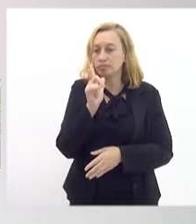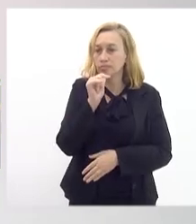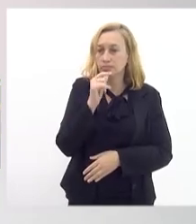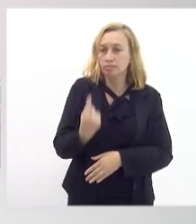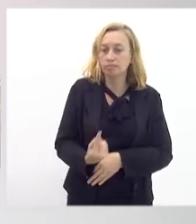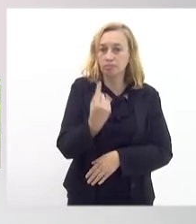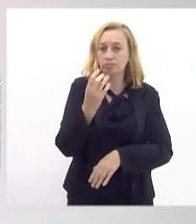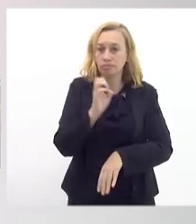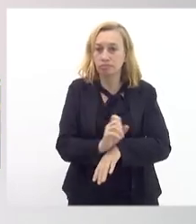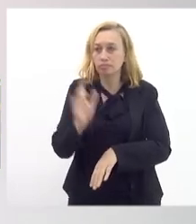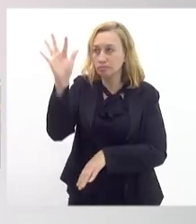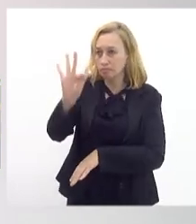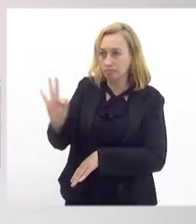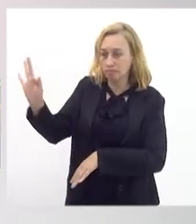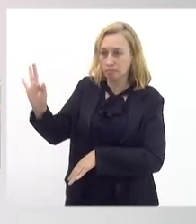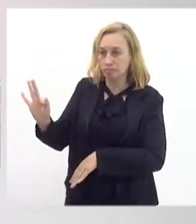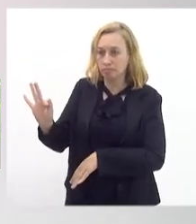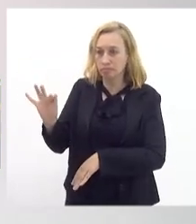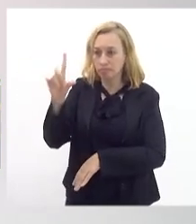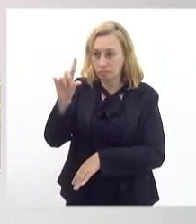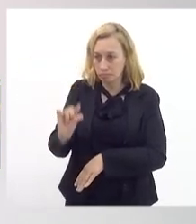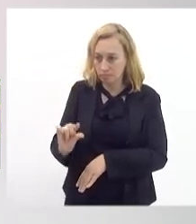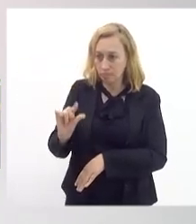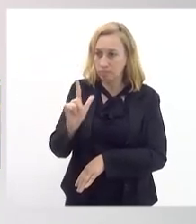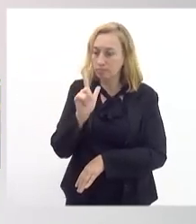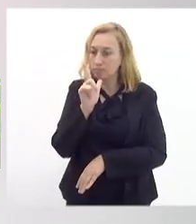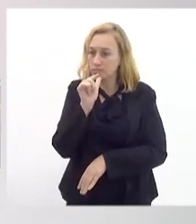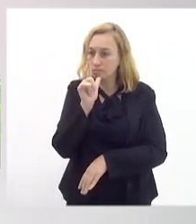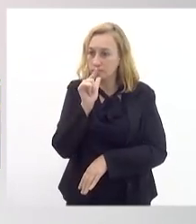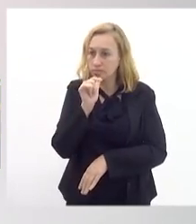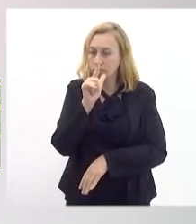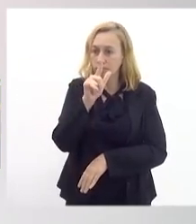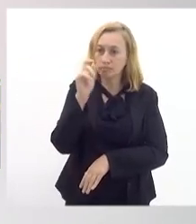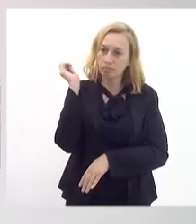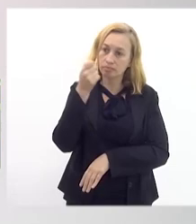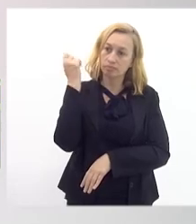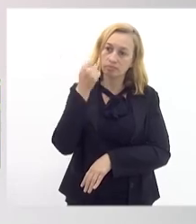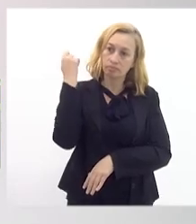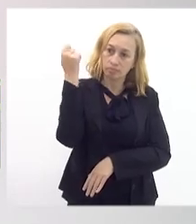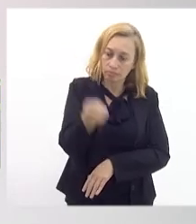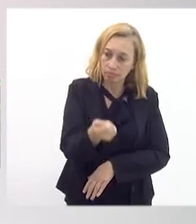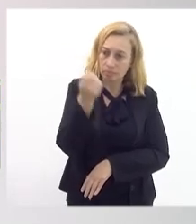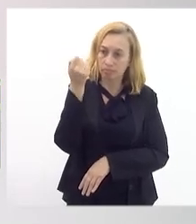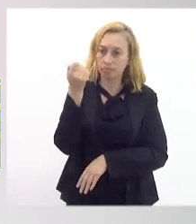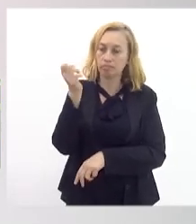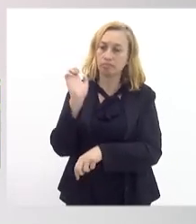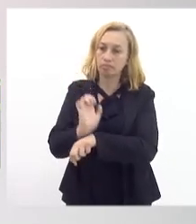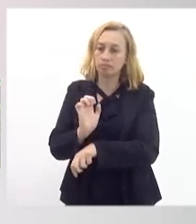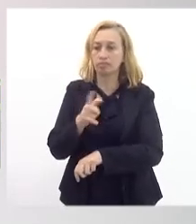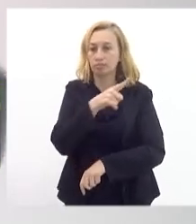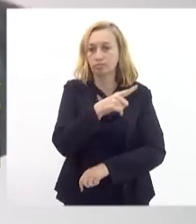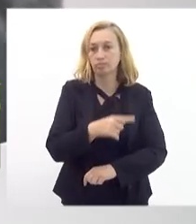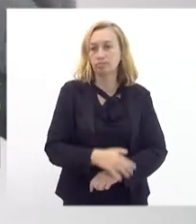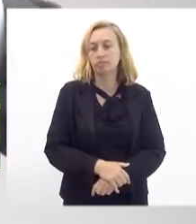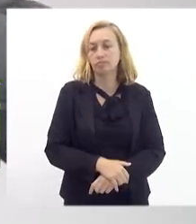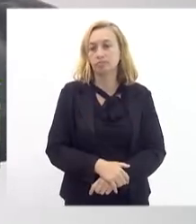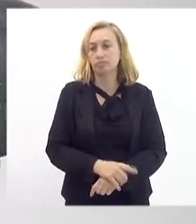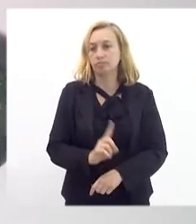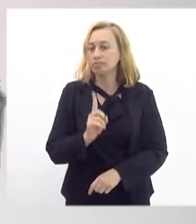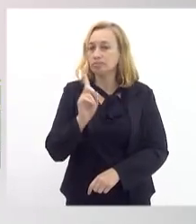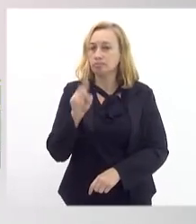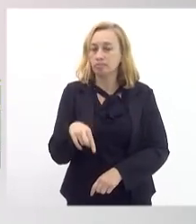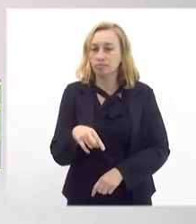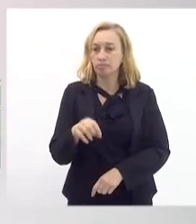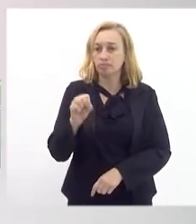Federação que tá com escassez hoje ela o Rio Grande do Sul é o Rio Grande do Sul não é